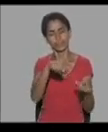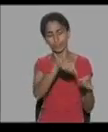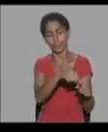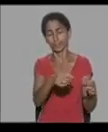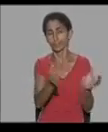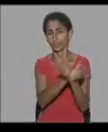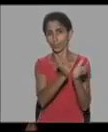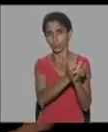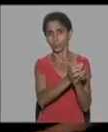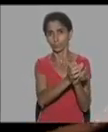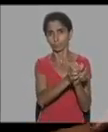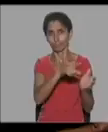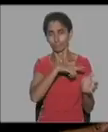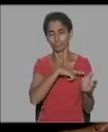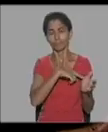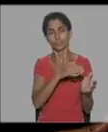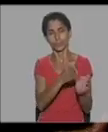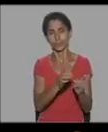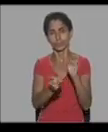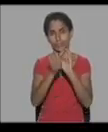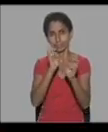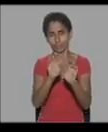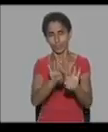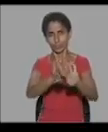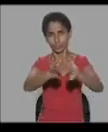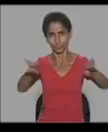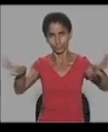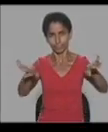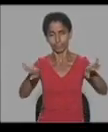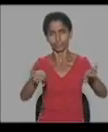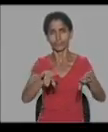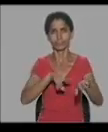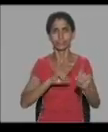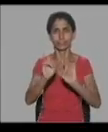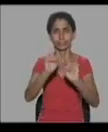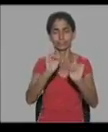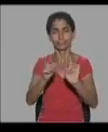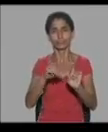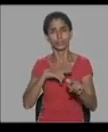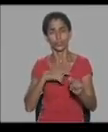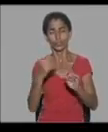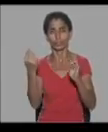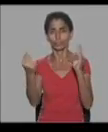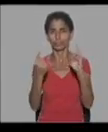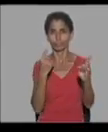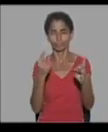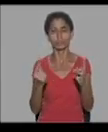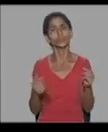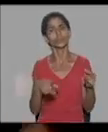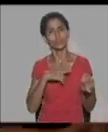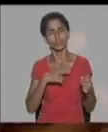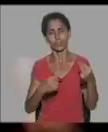gente do Panela de Pressão, do lado da linha do trem, e do lado de lá estava a Guibara Dudu também bombando. Quer